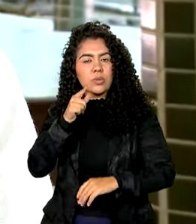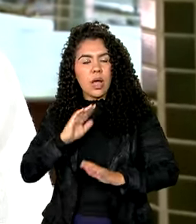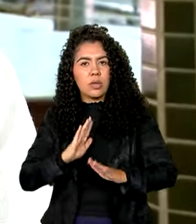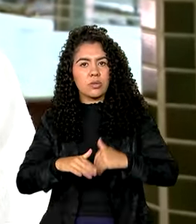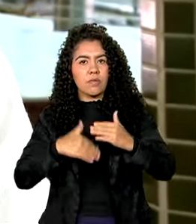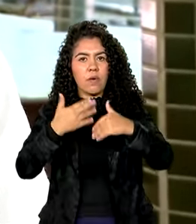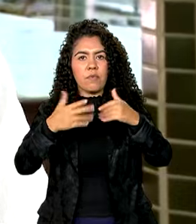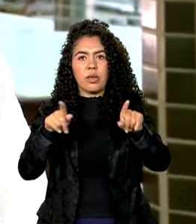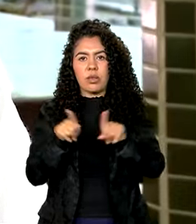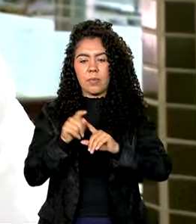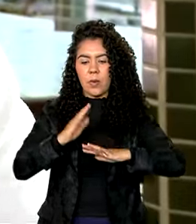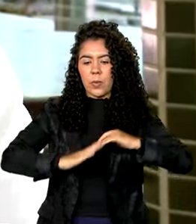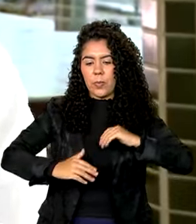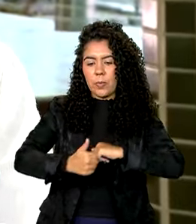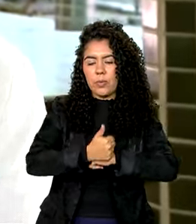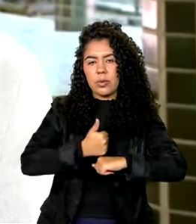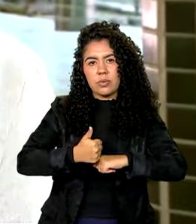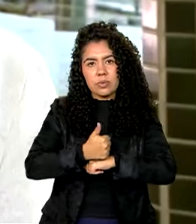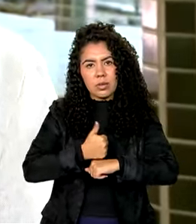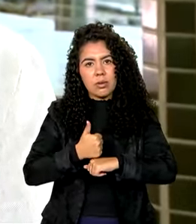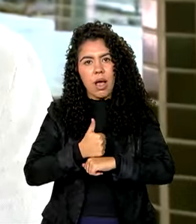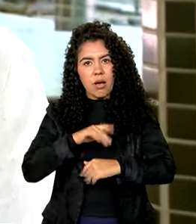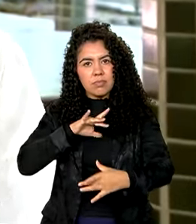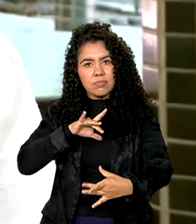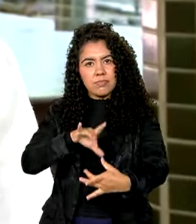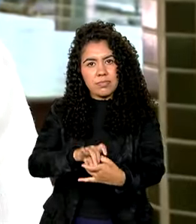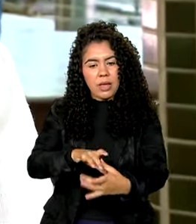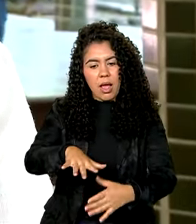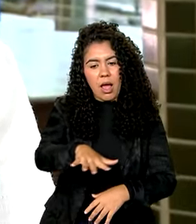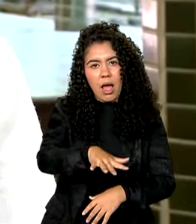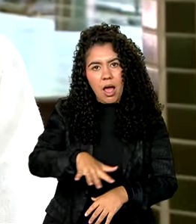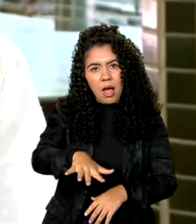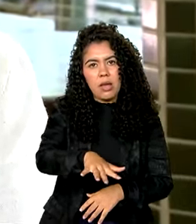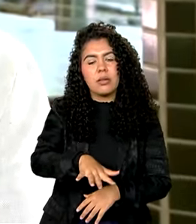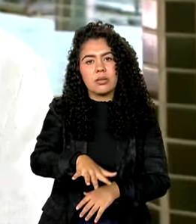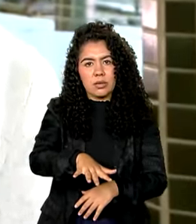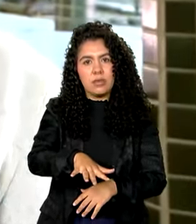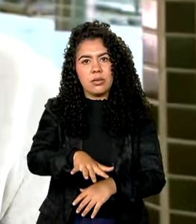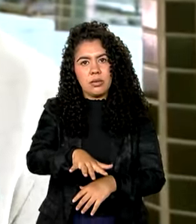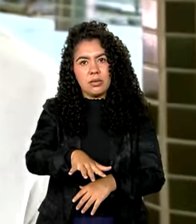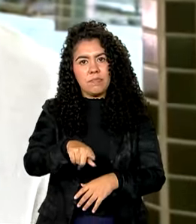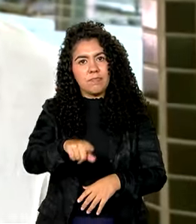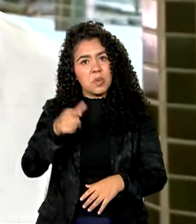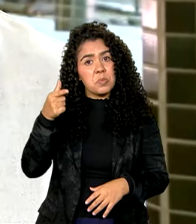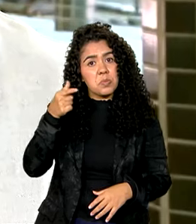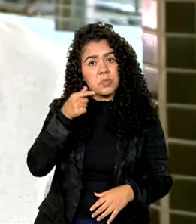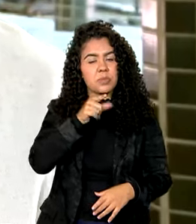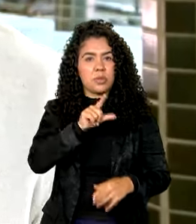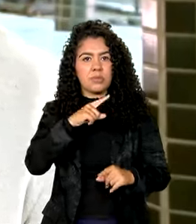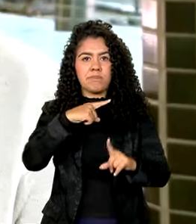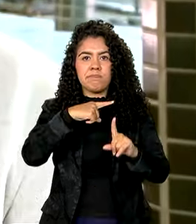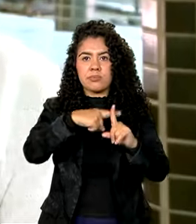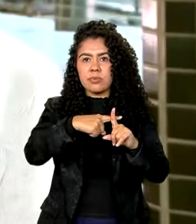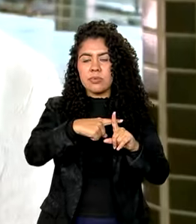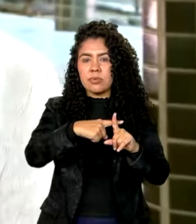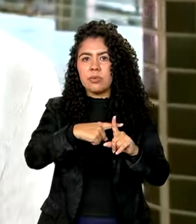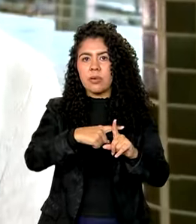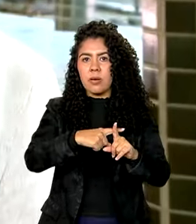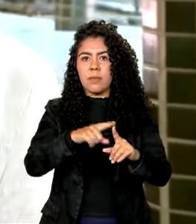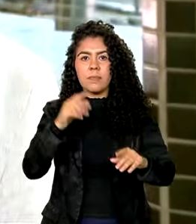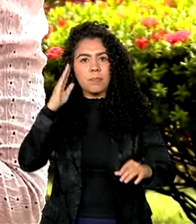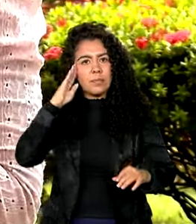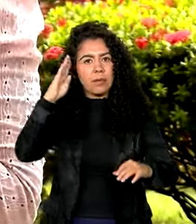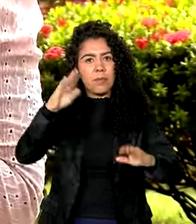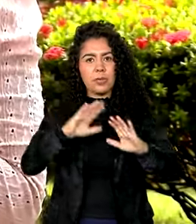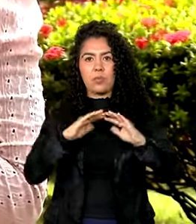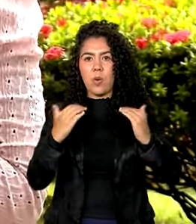profissional, né, dentro da sua área, e isso sai como um ganho também, é um outro elemento para a comunidade